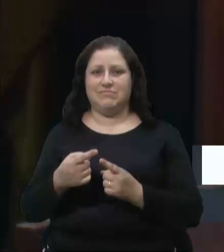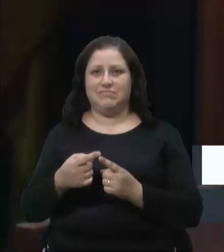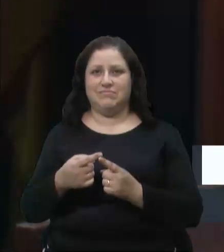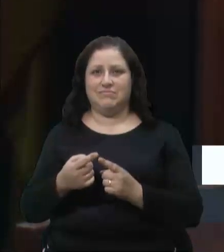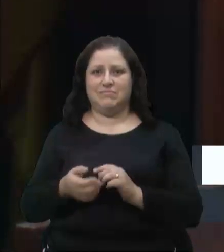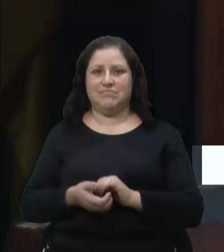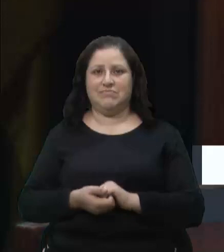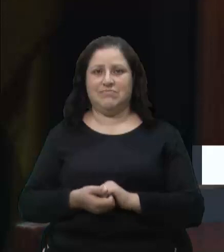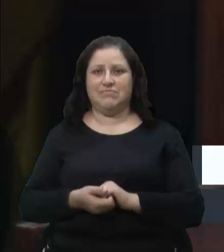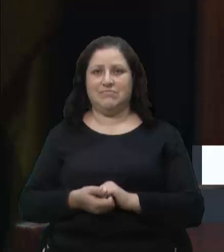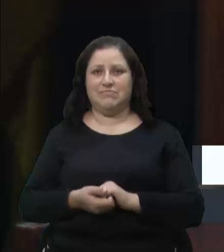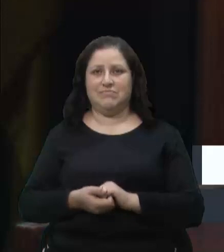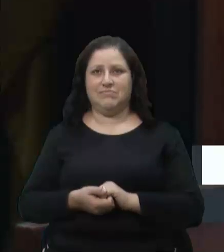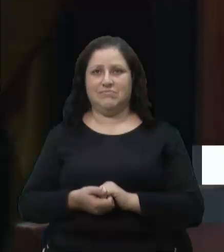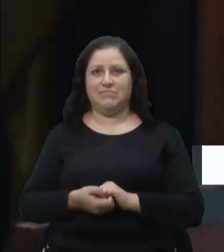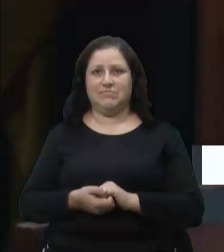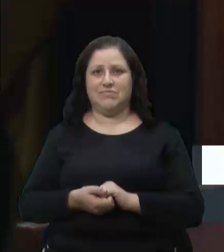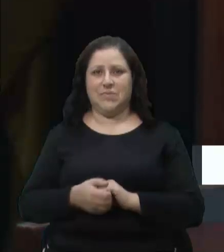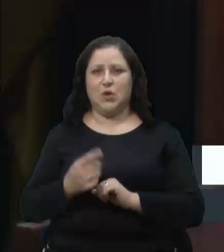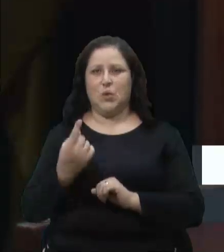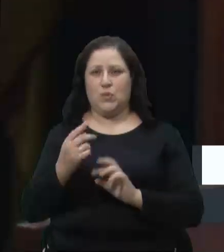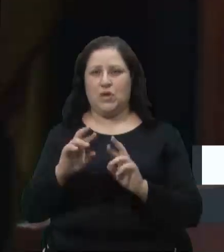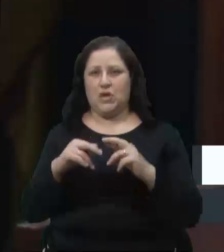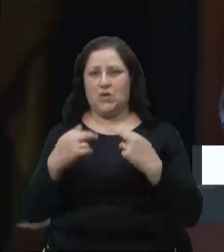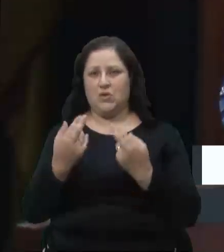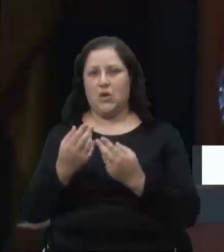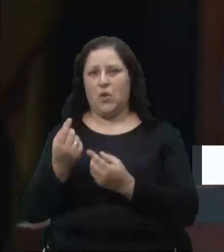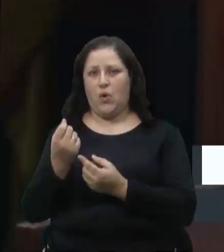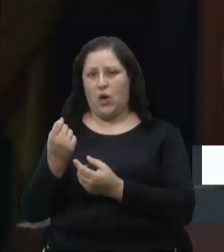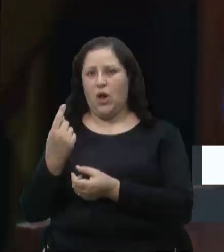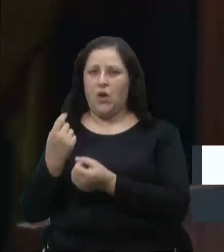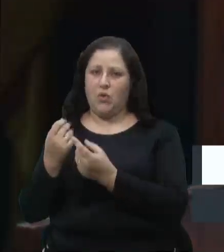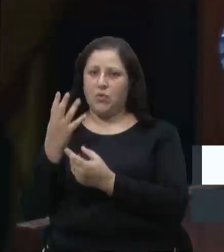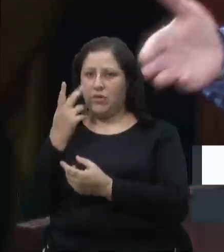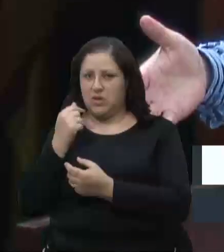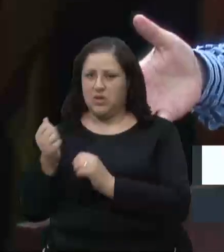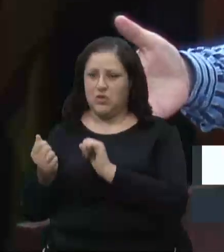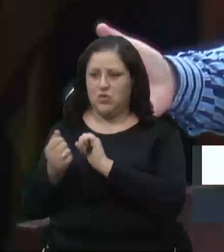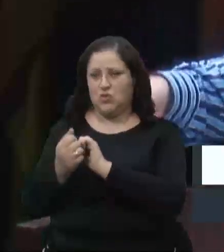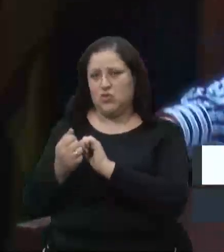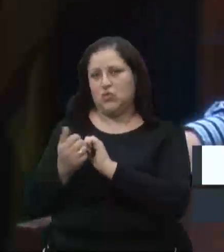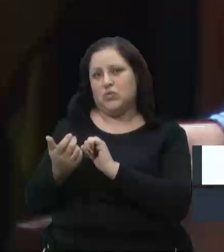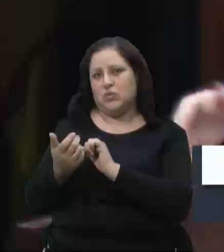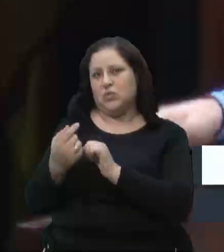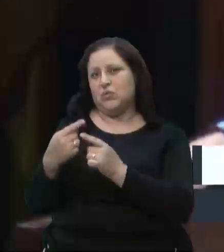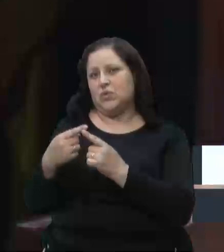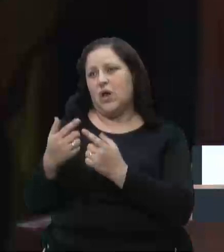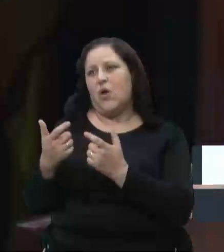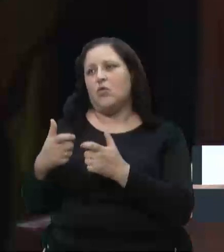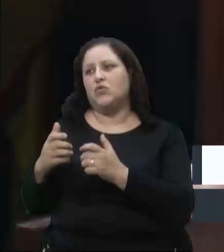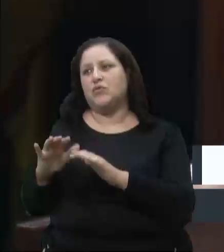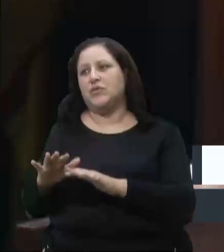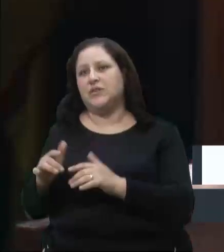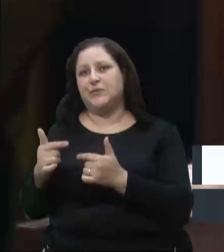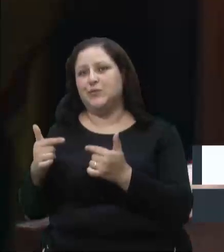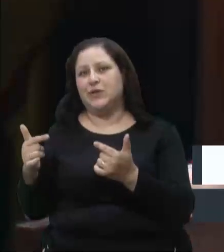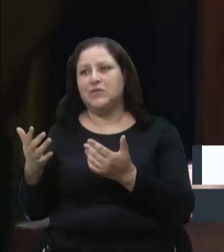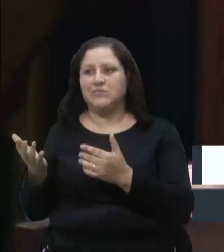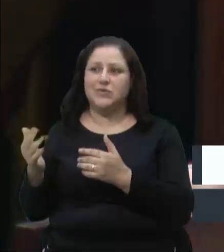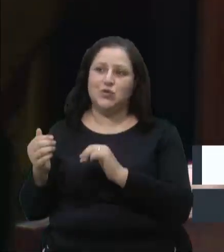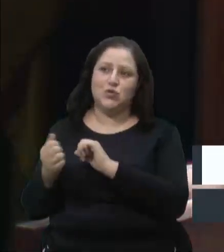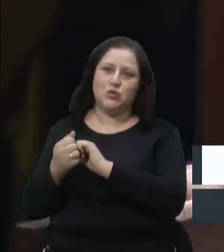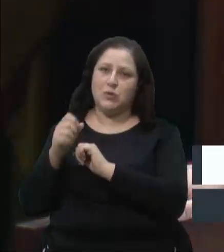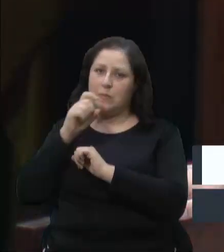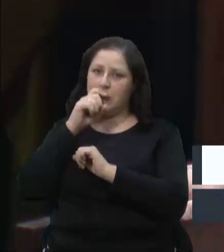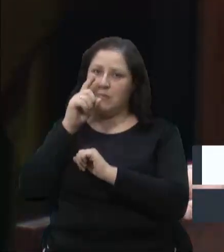porque uma das reuniões, algumas crianças vieram aqui para acompanhar os pais, porque eles não tinham onde deixar, né, enfim. E